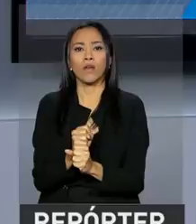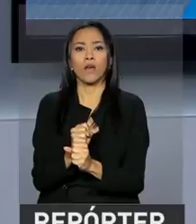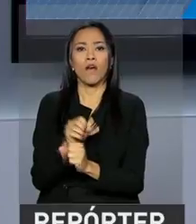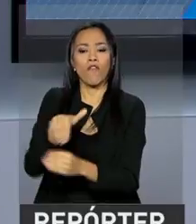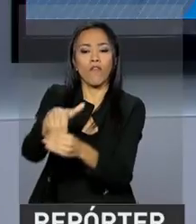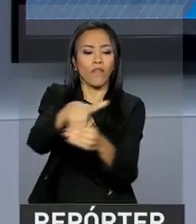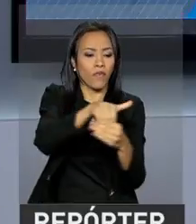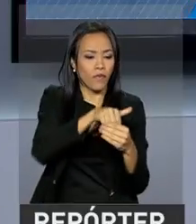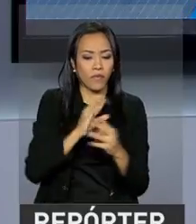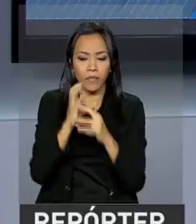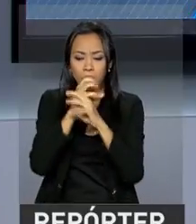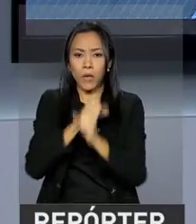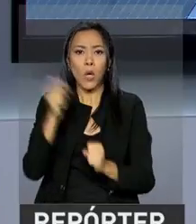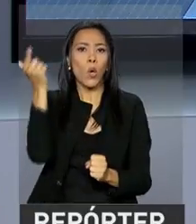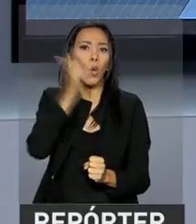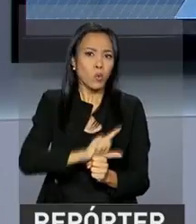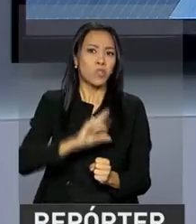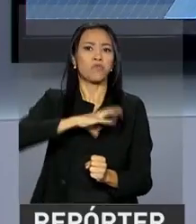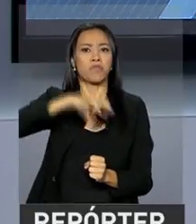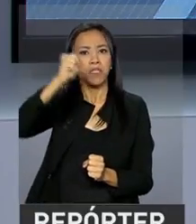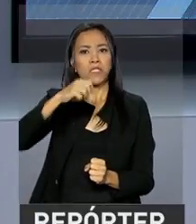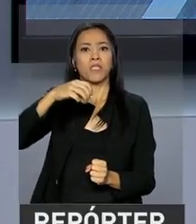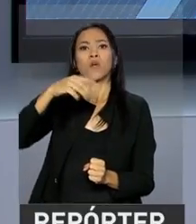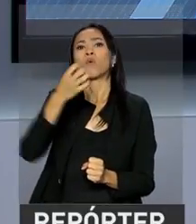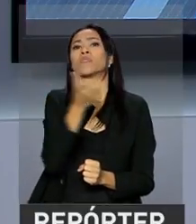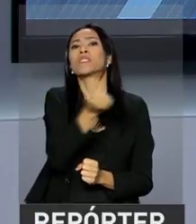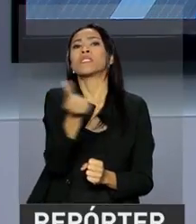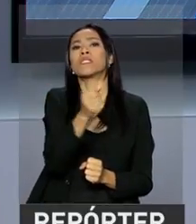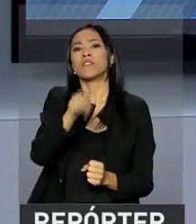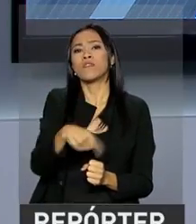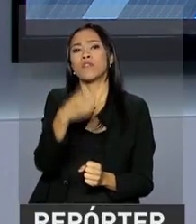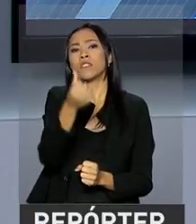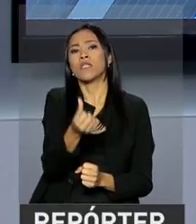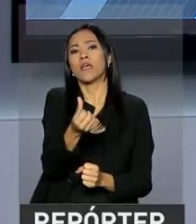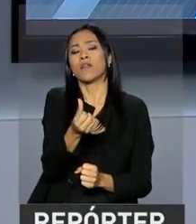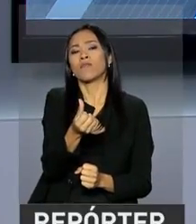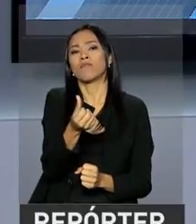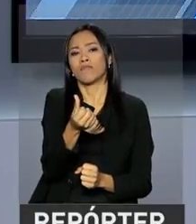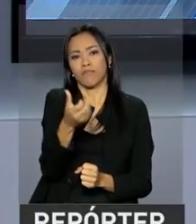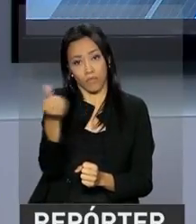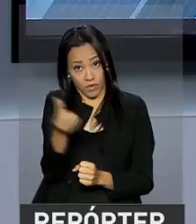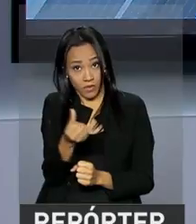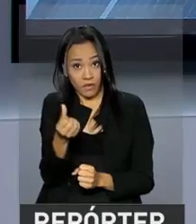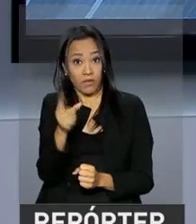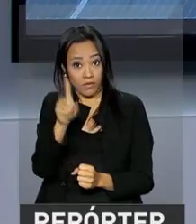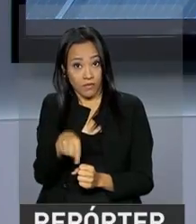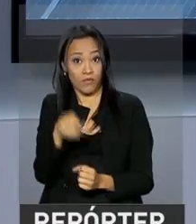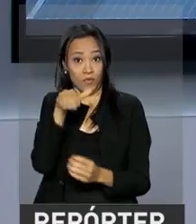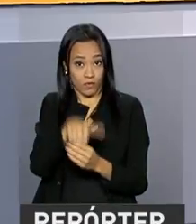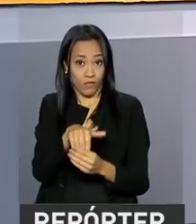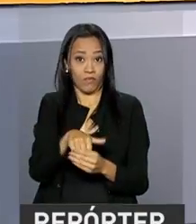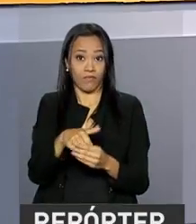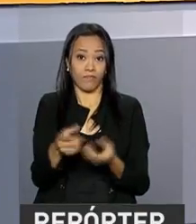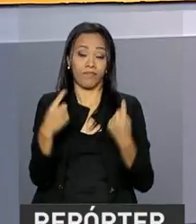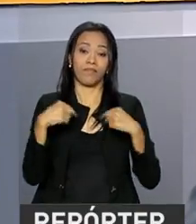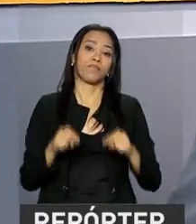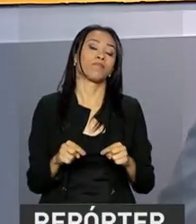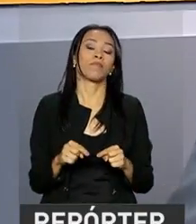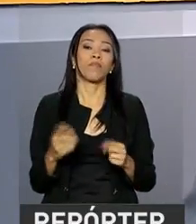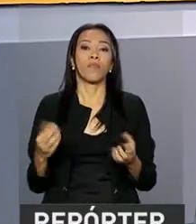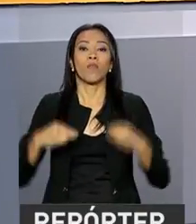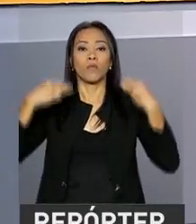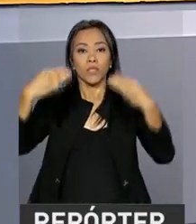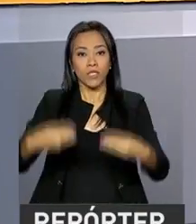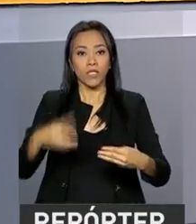venceu a candidata marie le pen com um 66,06 por cento dos votos válidos e o